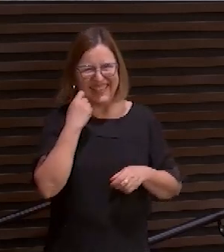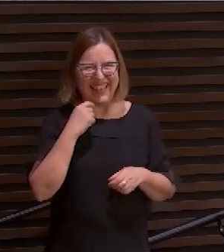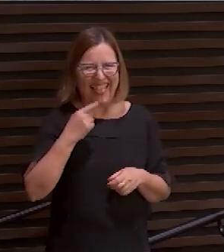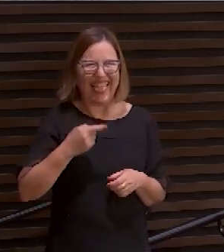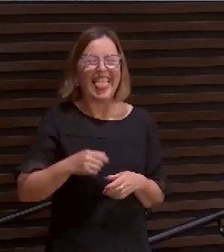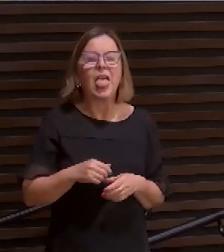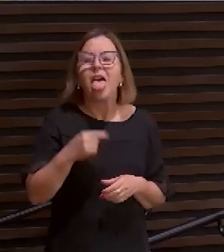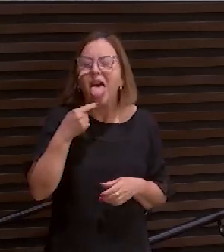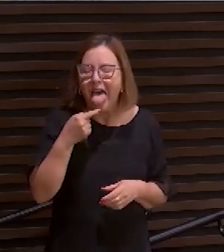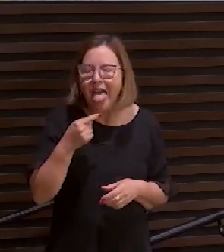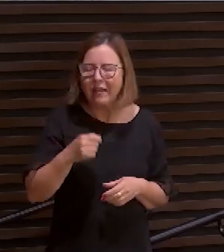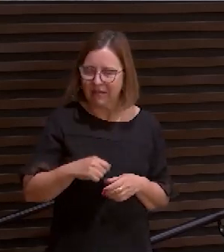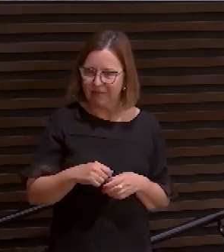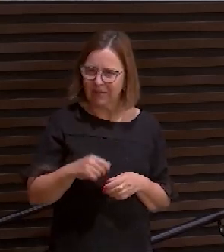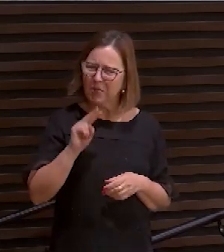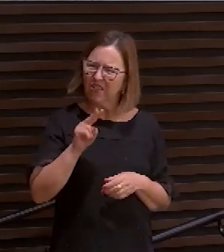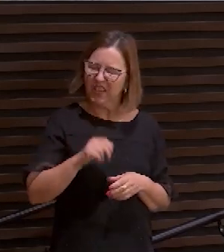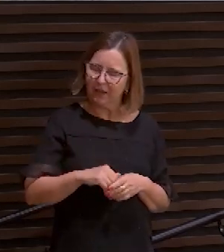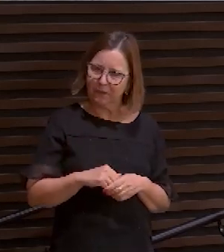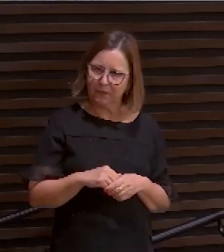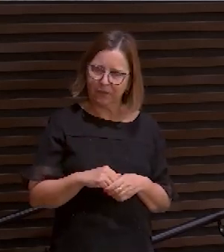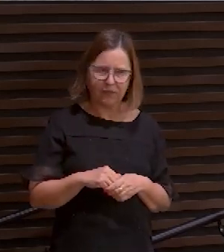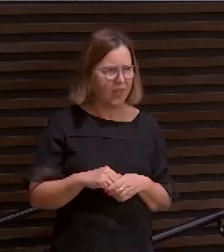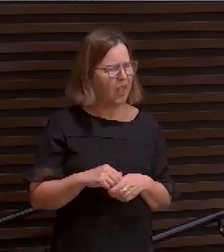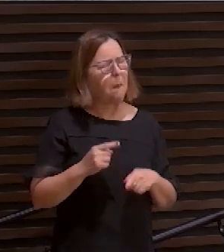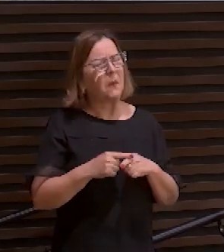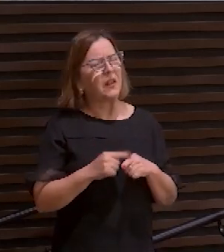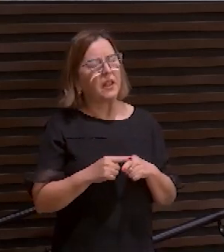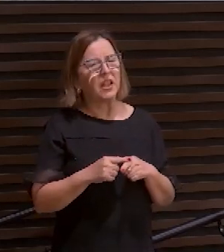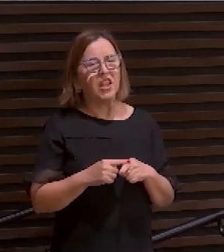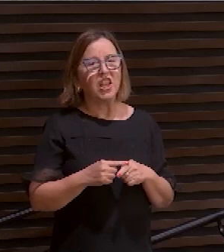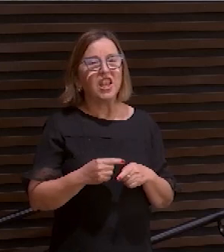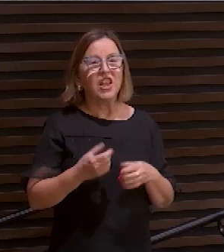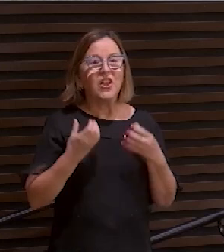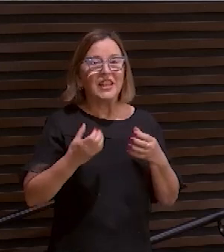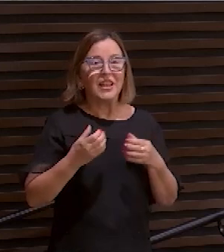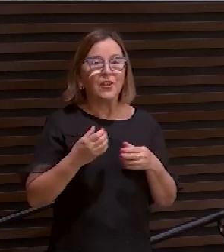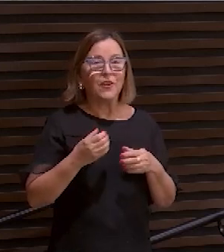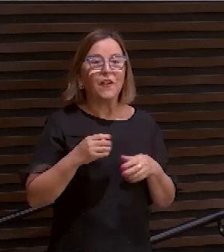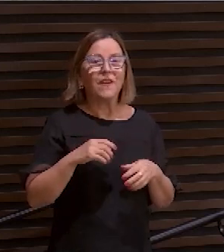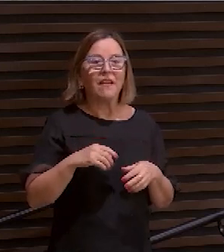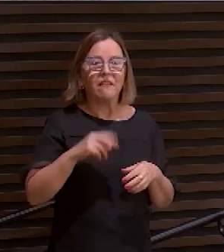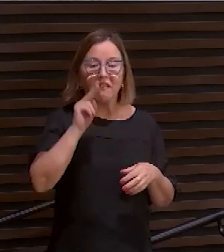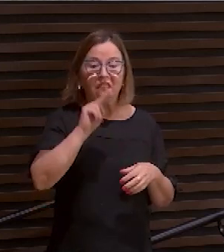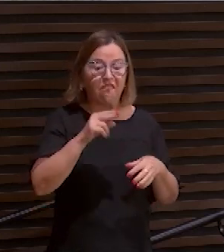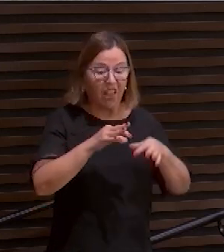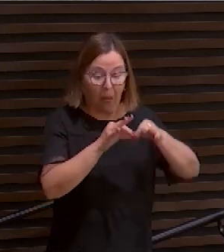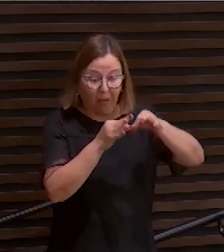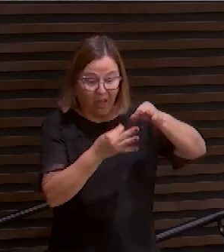Bota a língua para fora para ver como é que está. Ela disse, por quê? Eu quero ver o tamanho da sua língua.